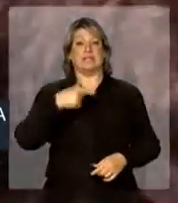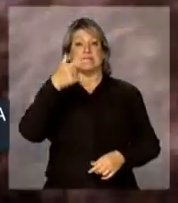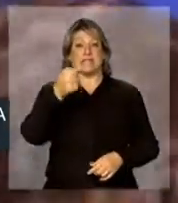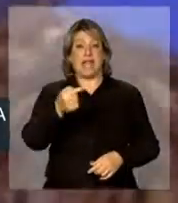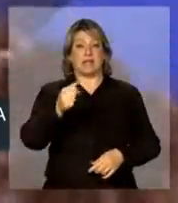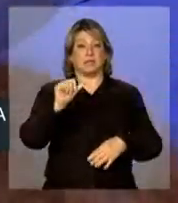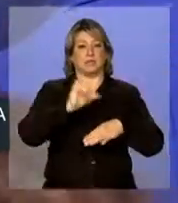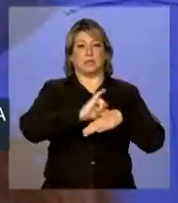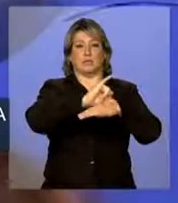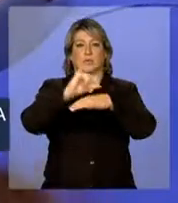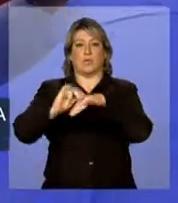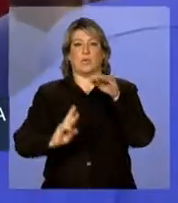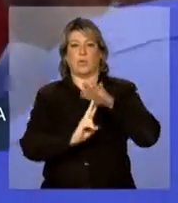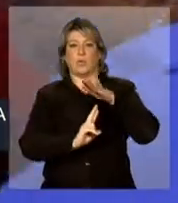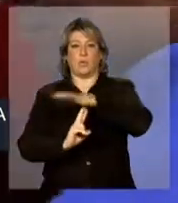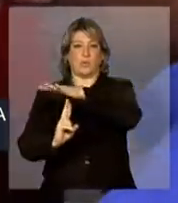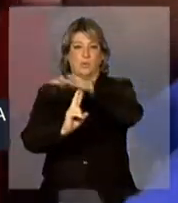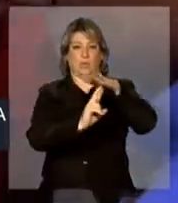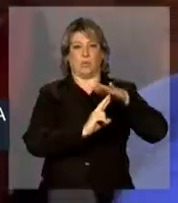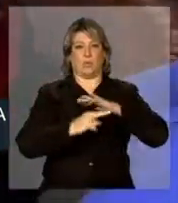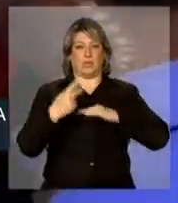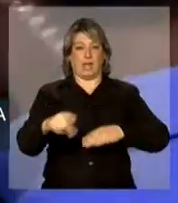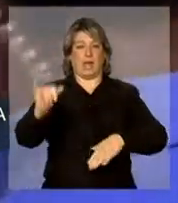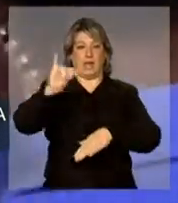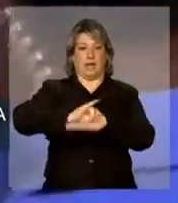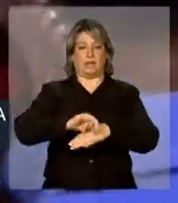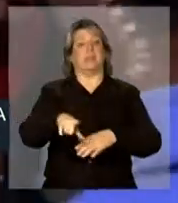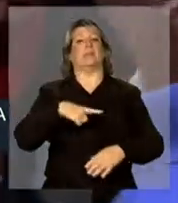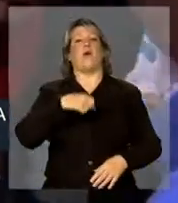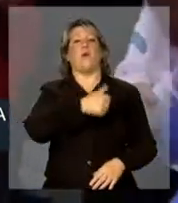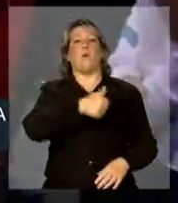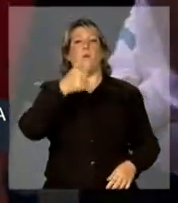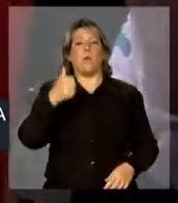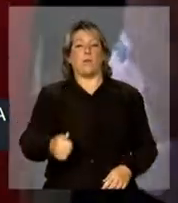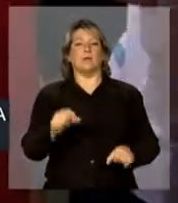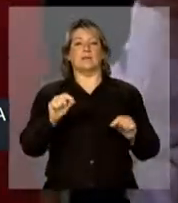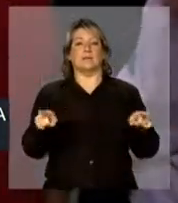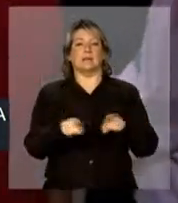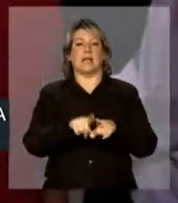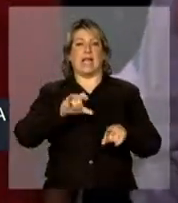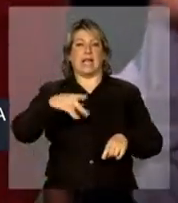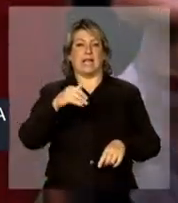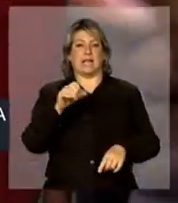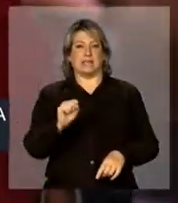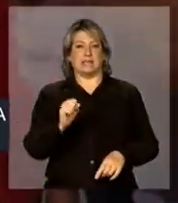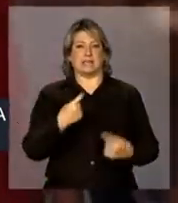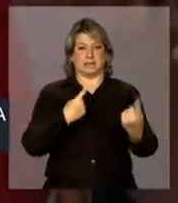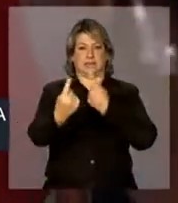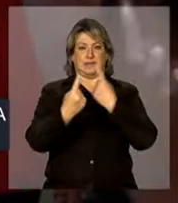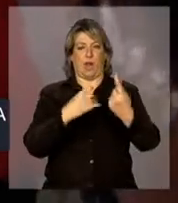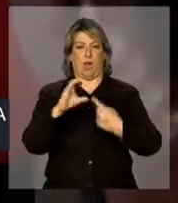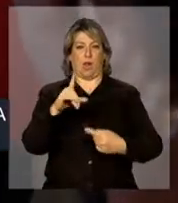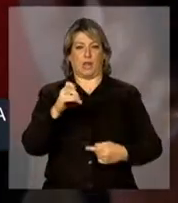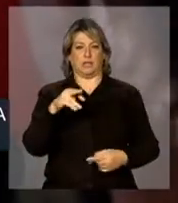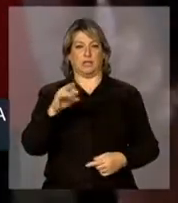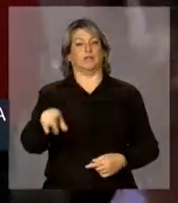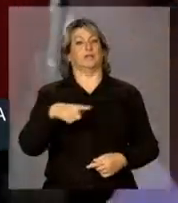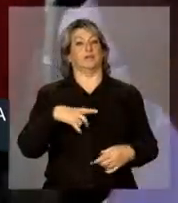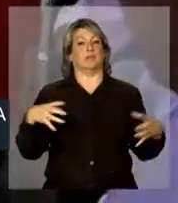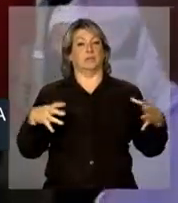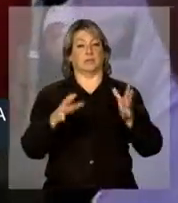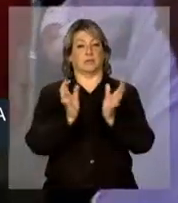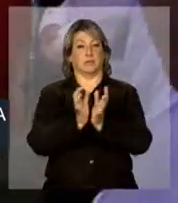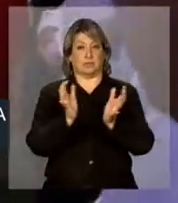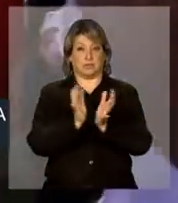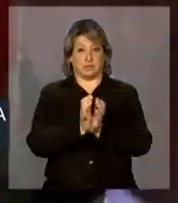capital O entorno da arena ainda vai ser atendido por 11 linhas de transporte coletivo a Autarquia Municipal